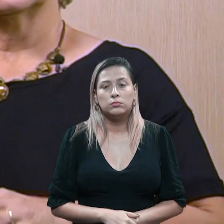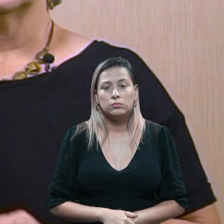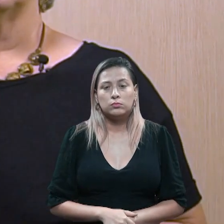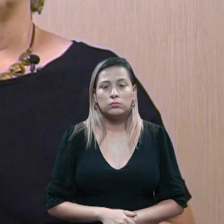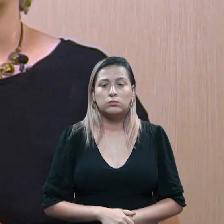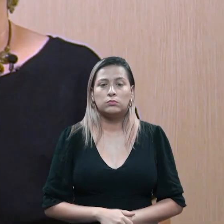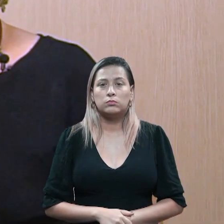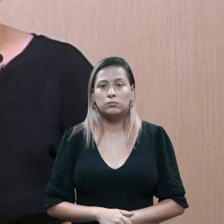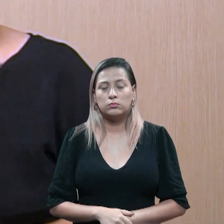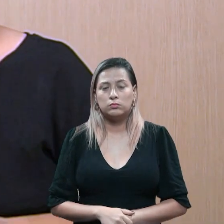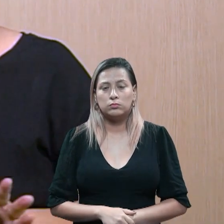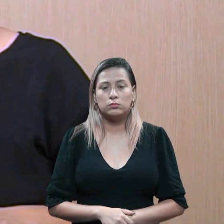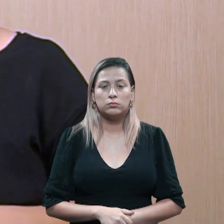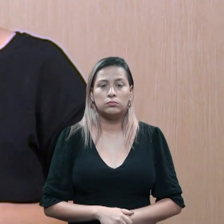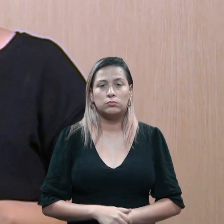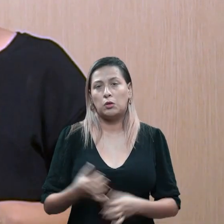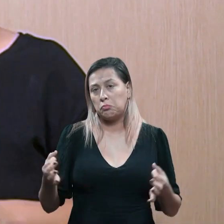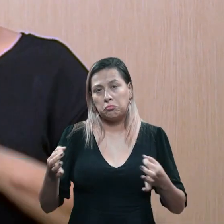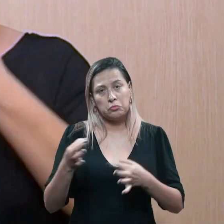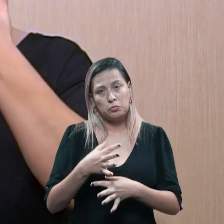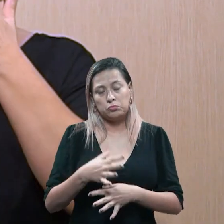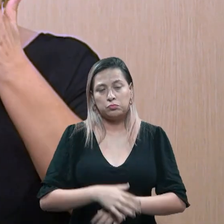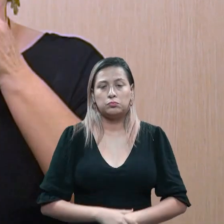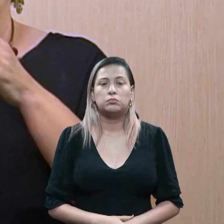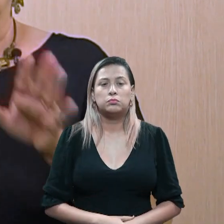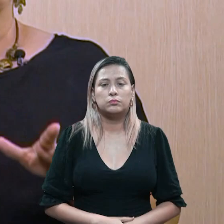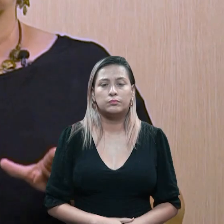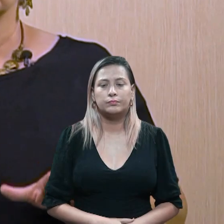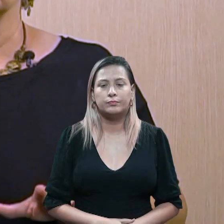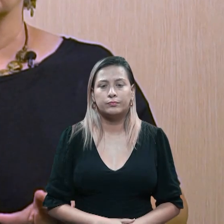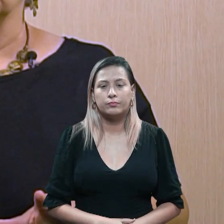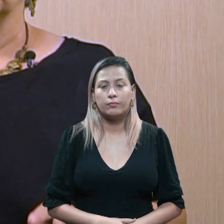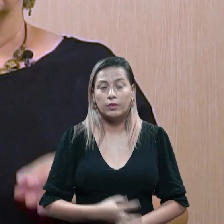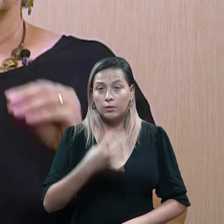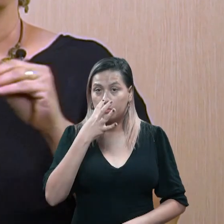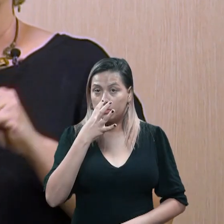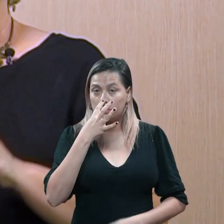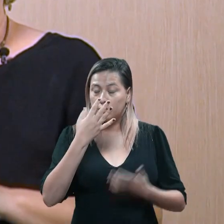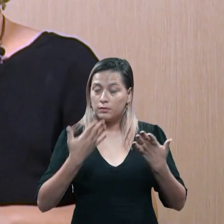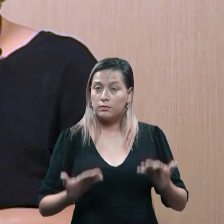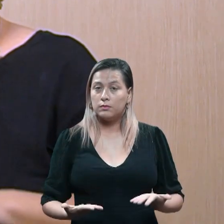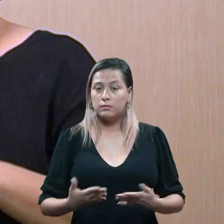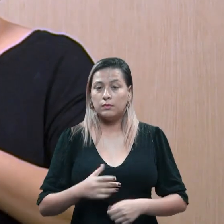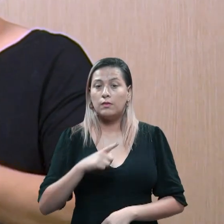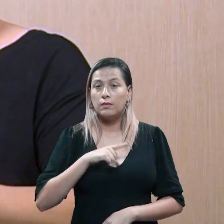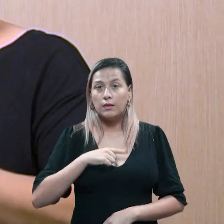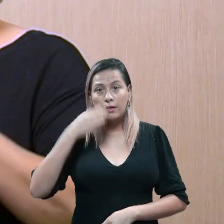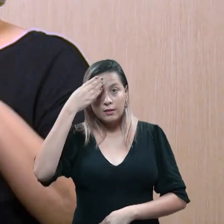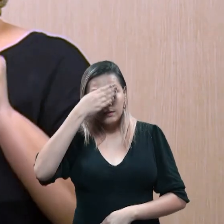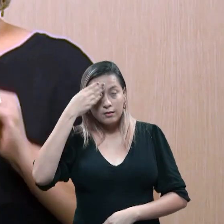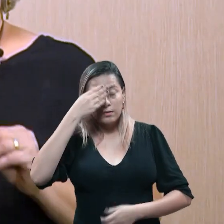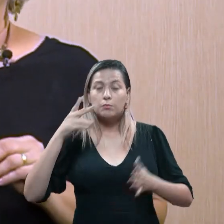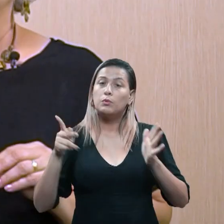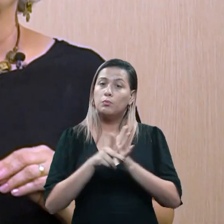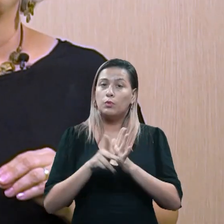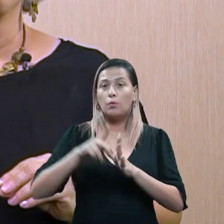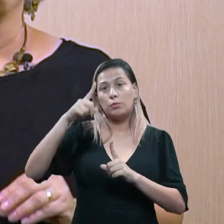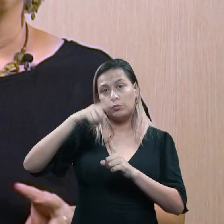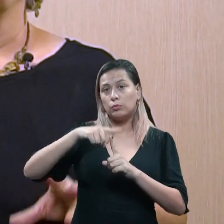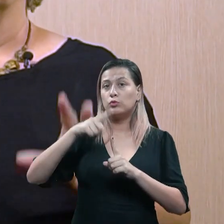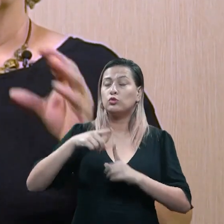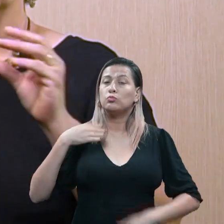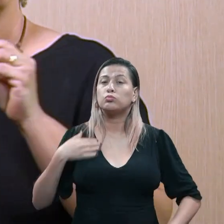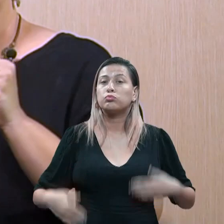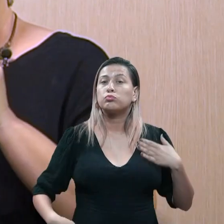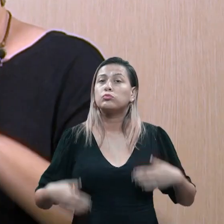e hidratar a pele. Pronto, terminou. Observação: existem cremes específicos para cada área do